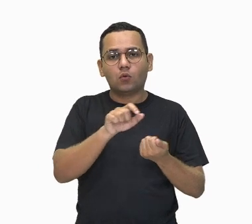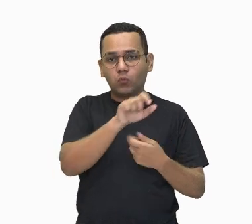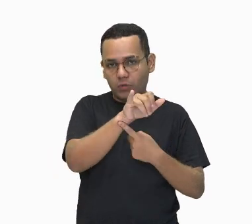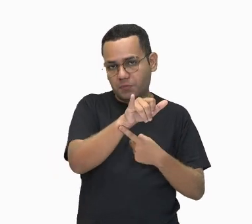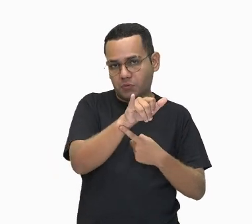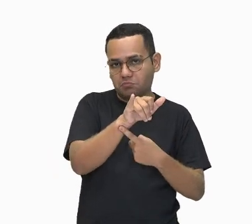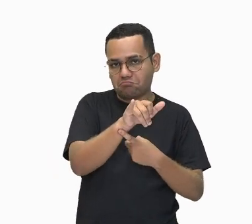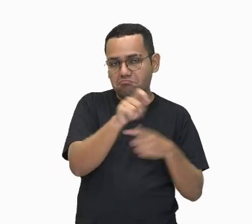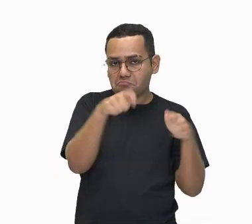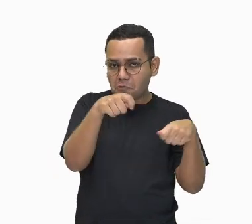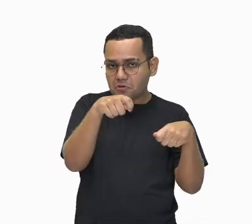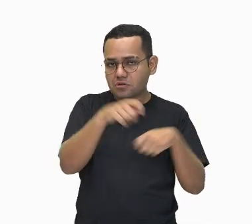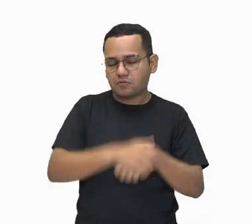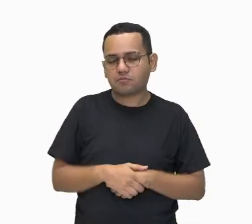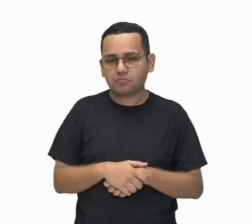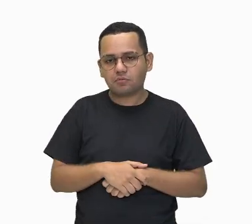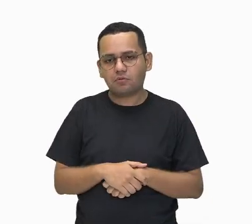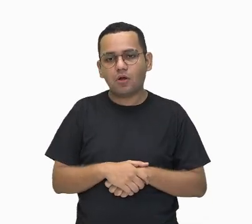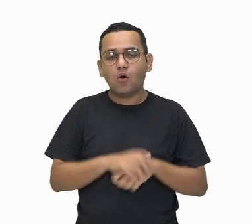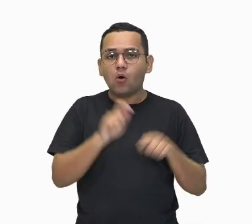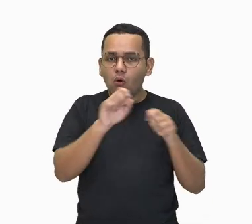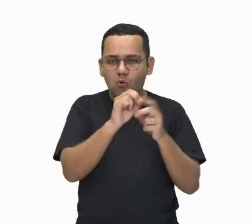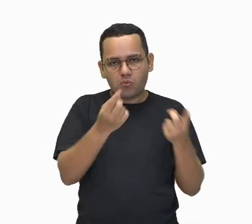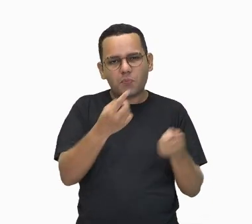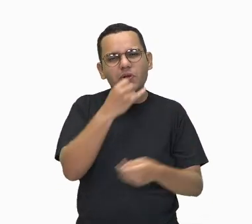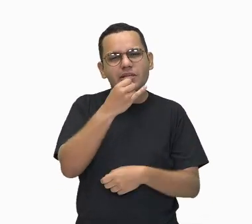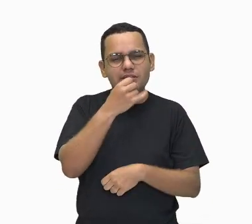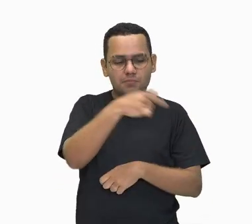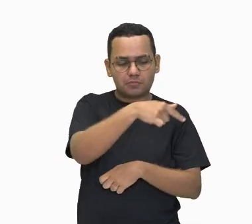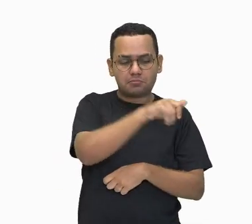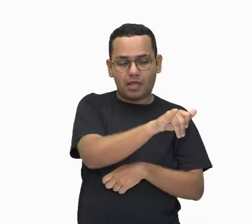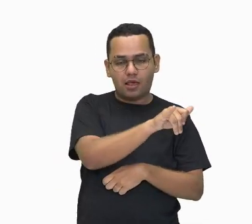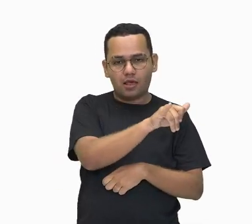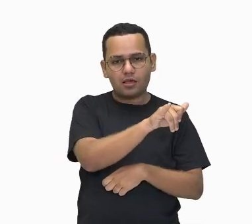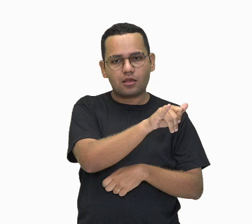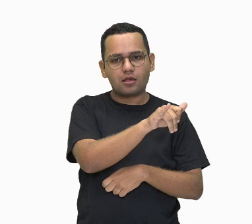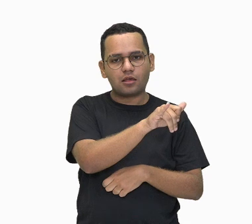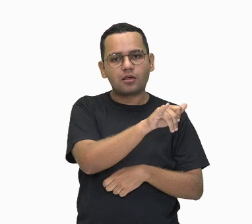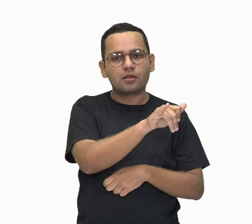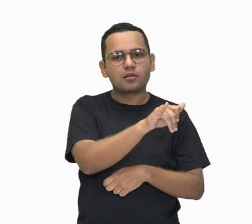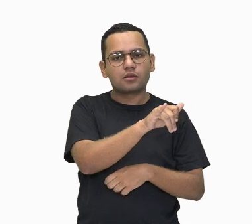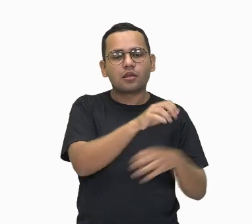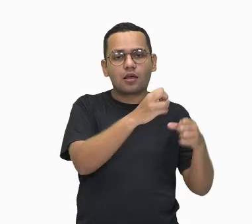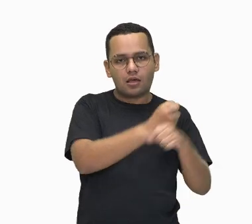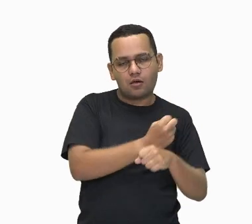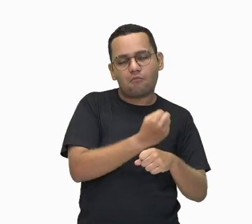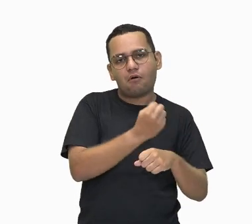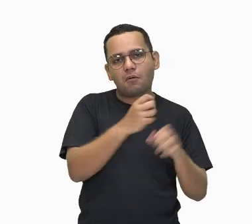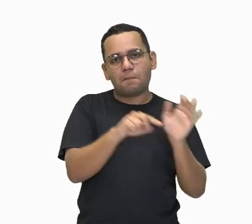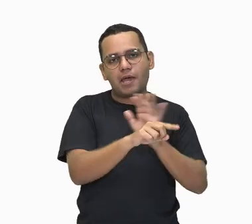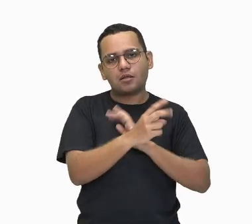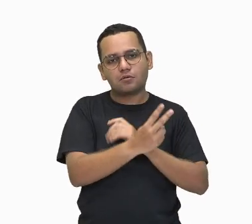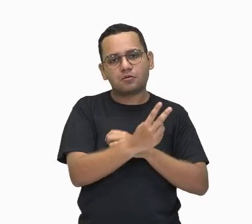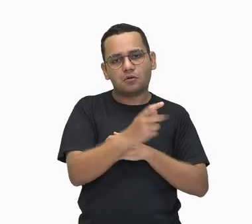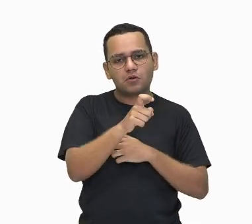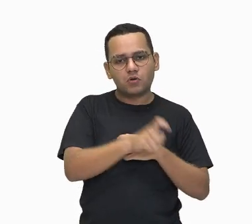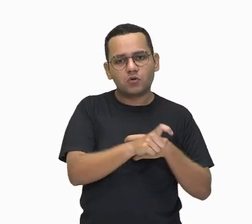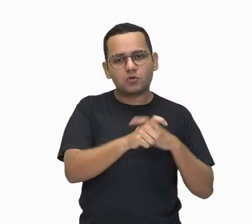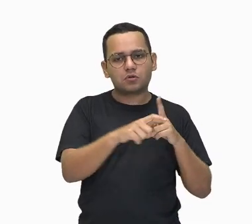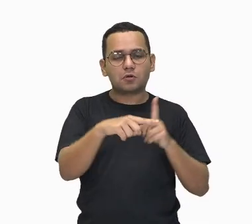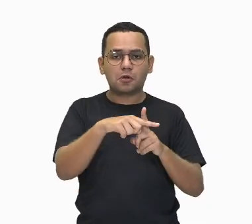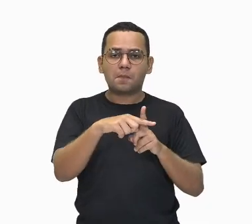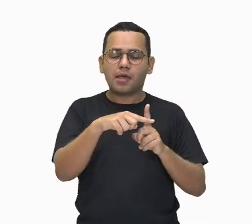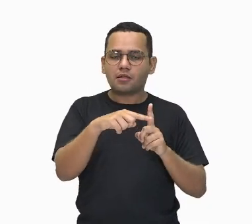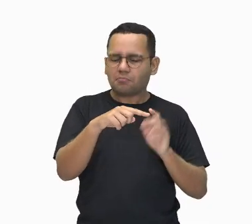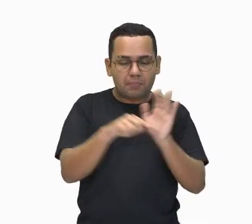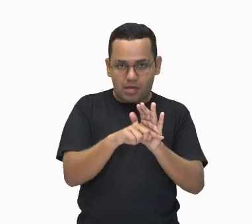incógnita y, tá? Ou então você já observa ali quem é que está acompanhando o y e já divide todo mundo por ele, tá bom? Você pode